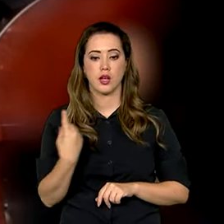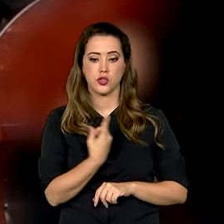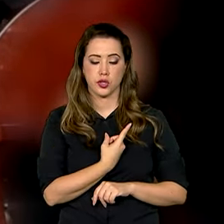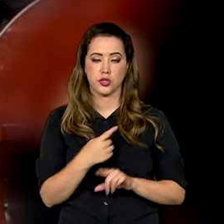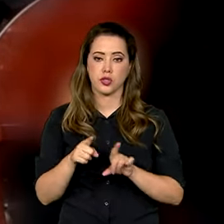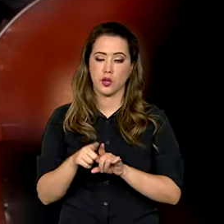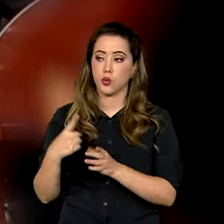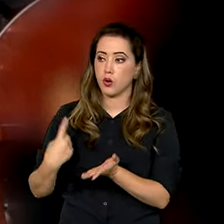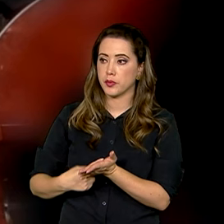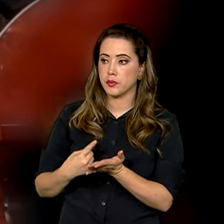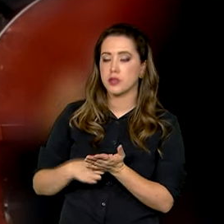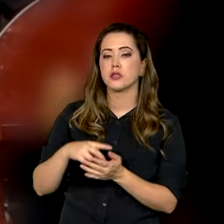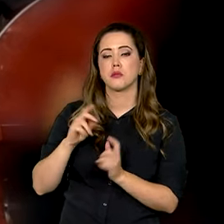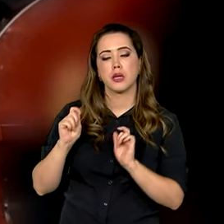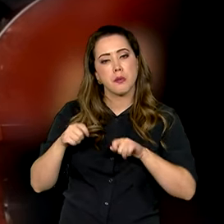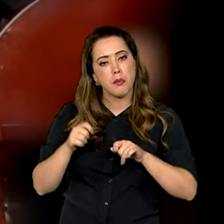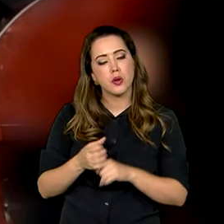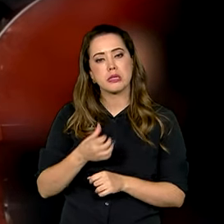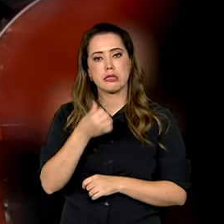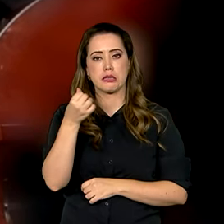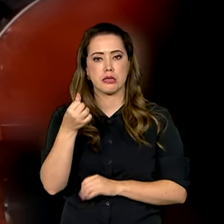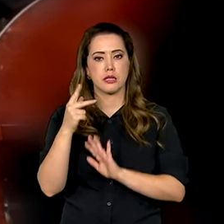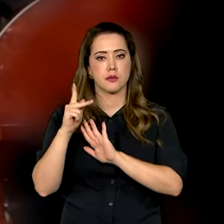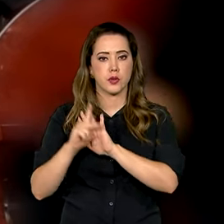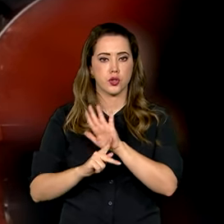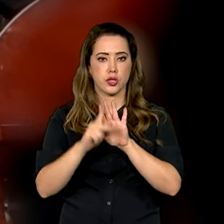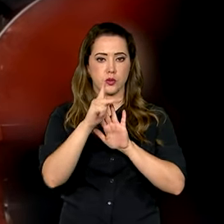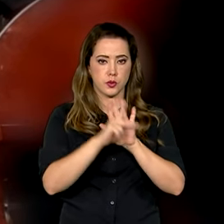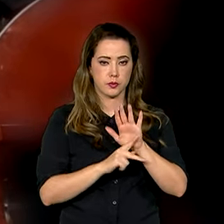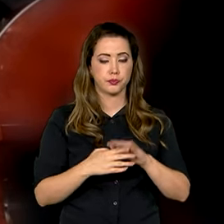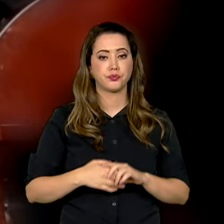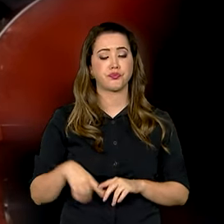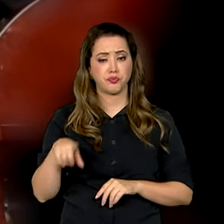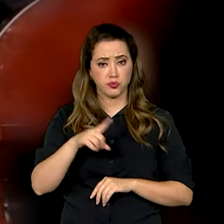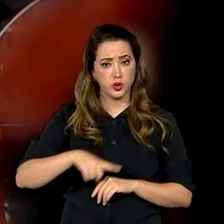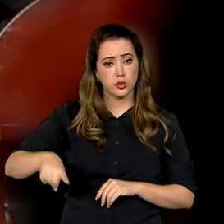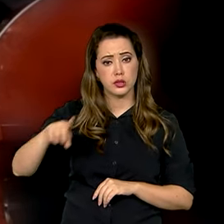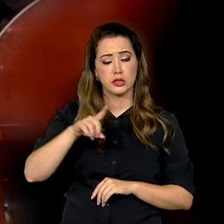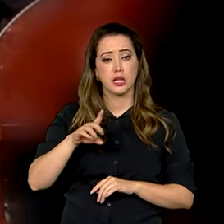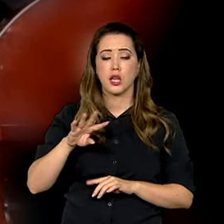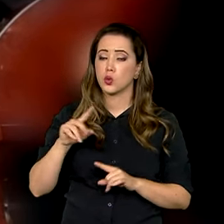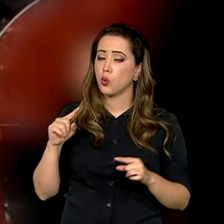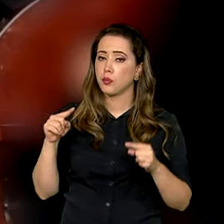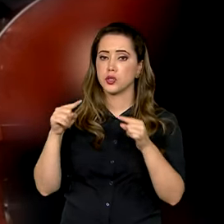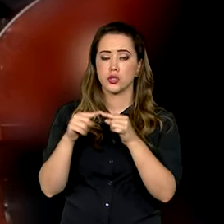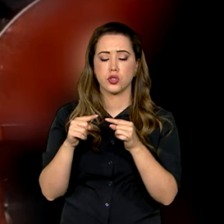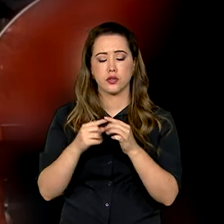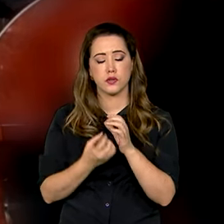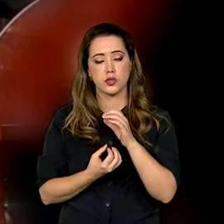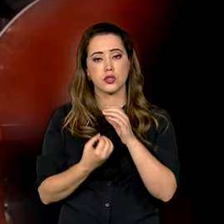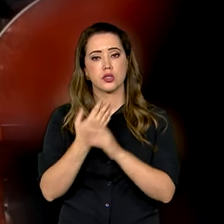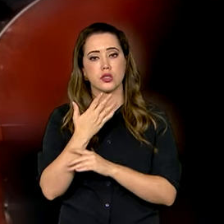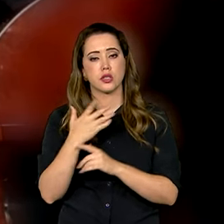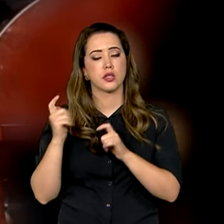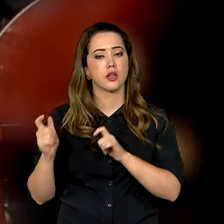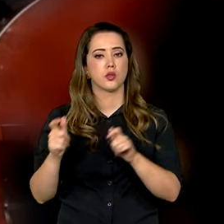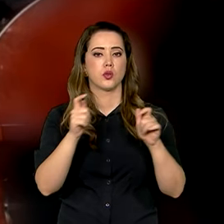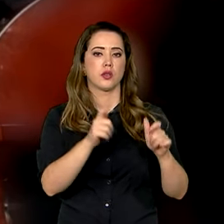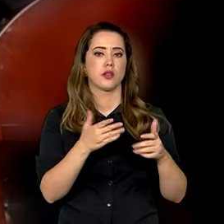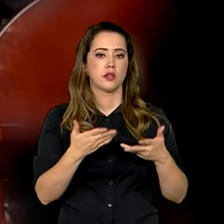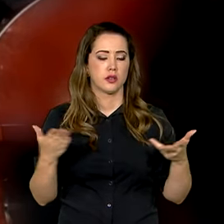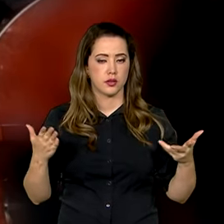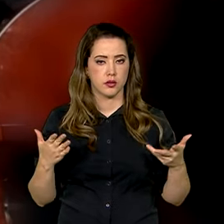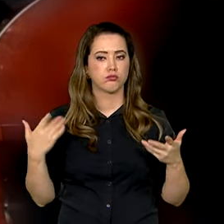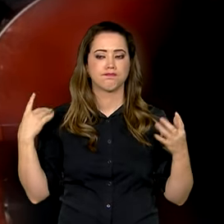possamos desenvolver 6 iniciativas, né? Todas elas com o objetivo de construir um ambiente